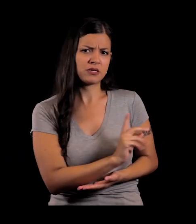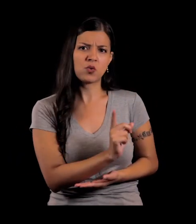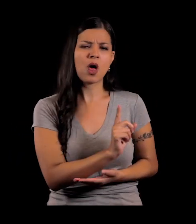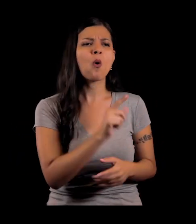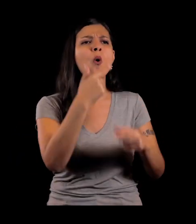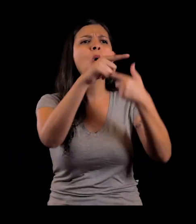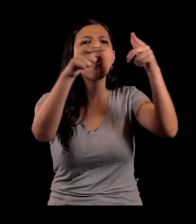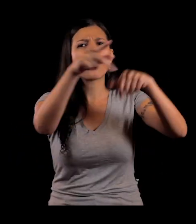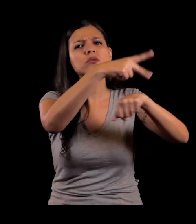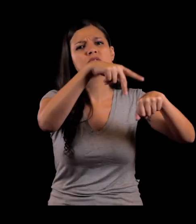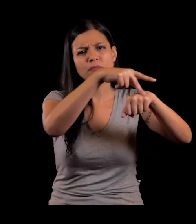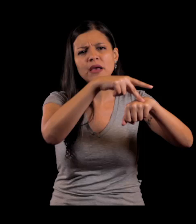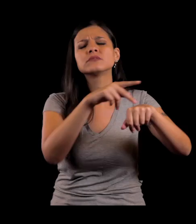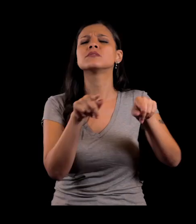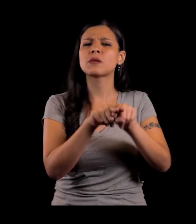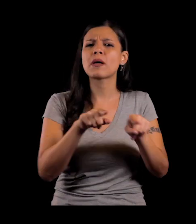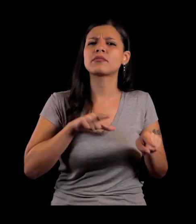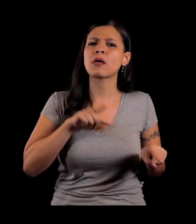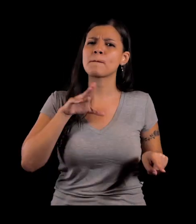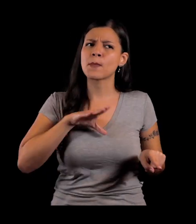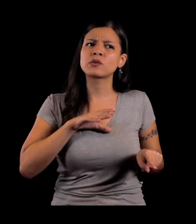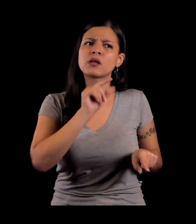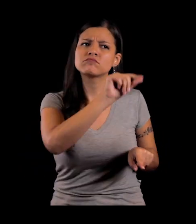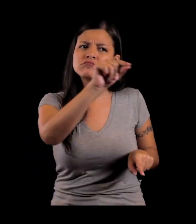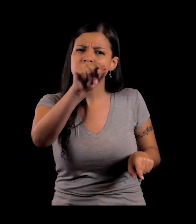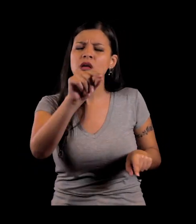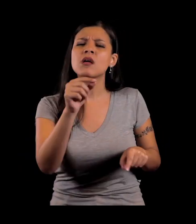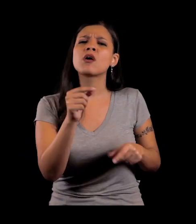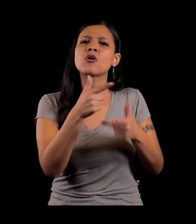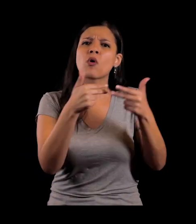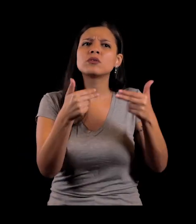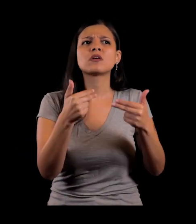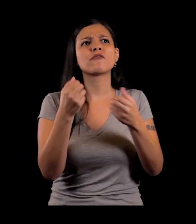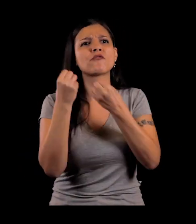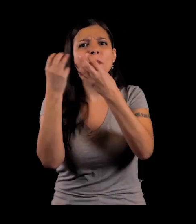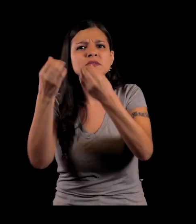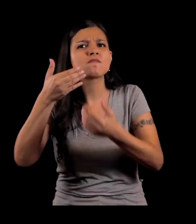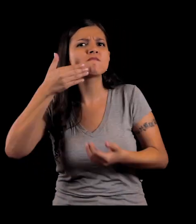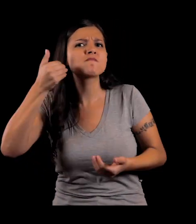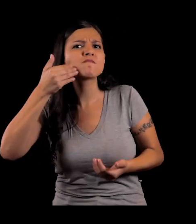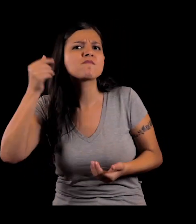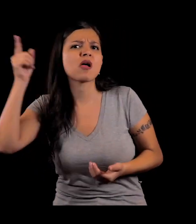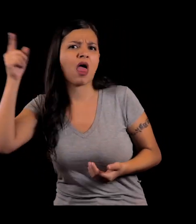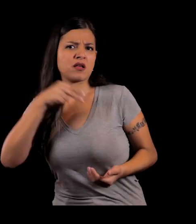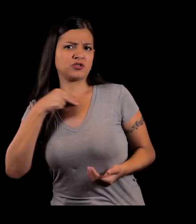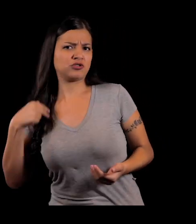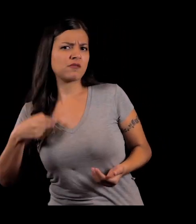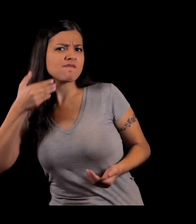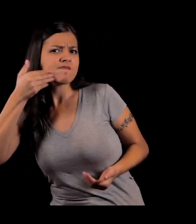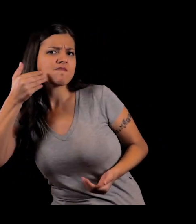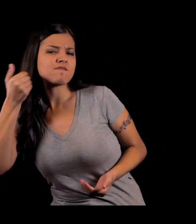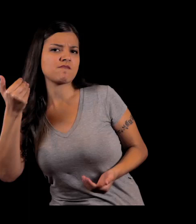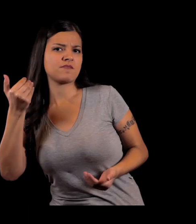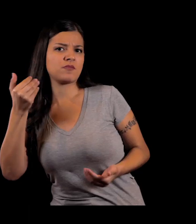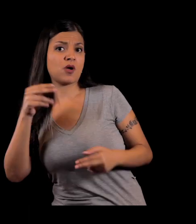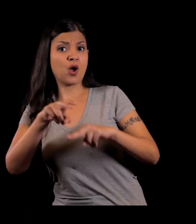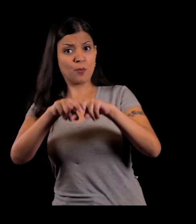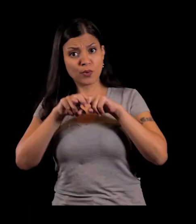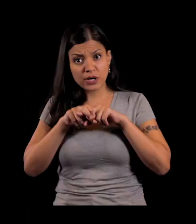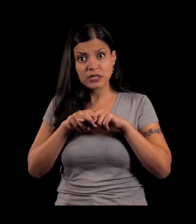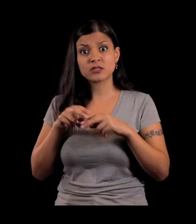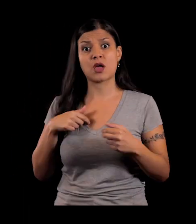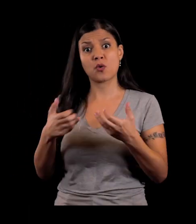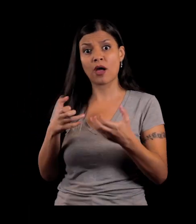portuguesa e tem coisas para os chineses conhecerem. Então, para mim, o mais importante é fazer especialista, fazer